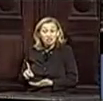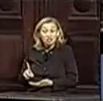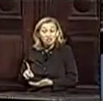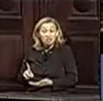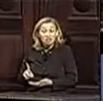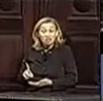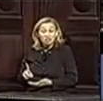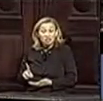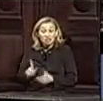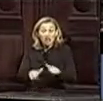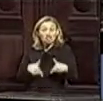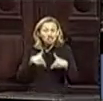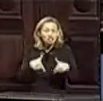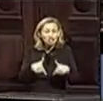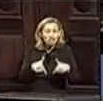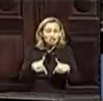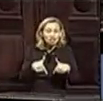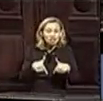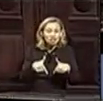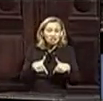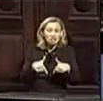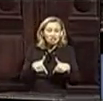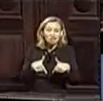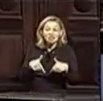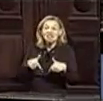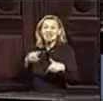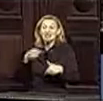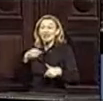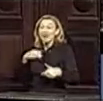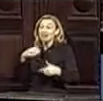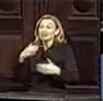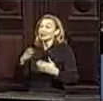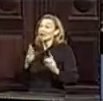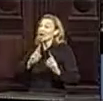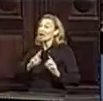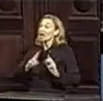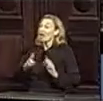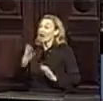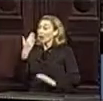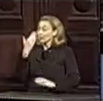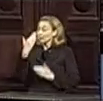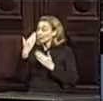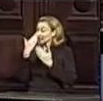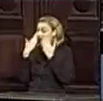pijama. Se apresentou publicamente e disse: eu vou